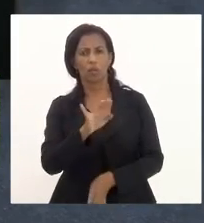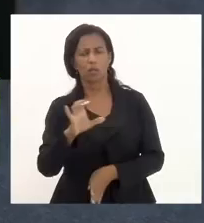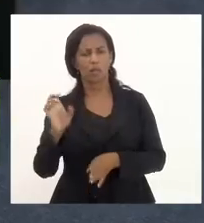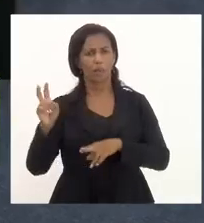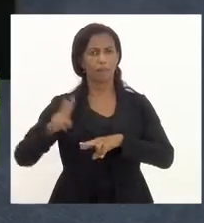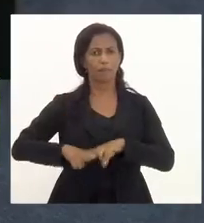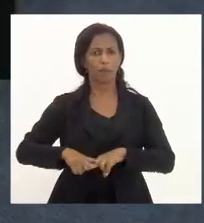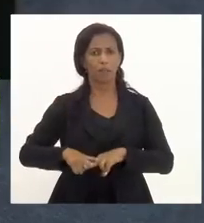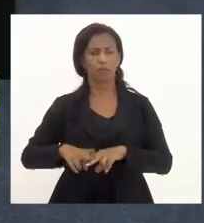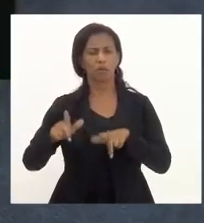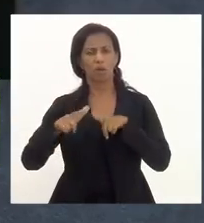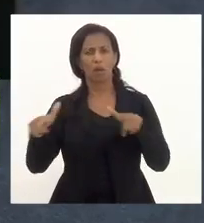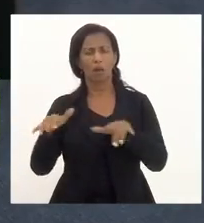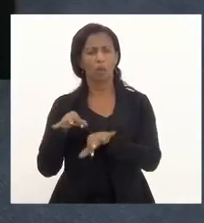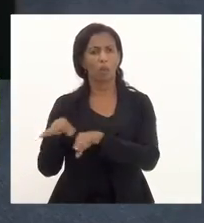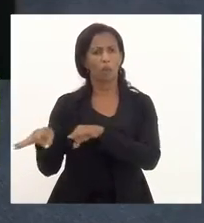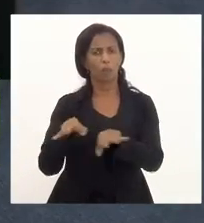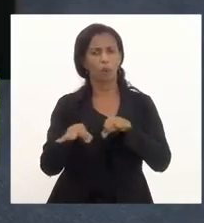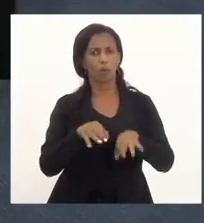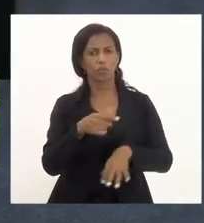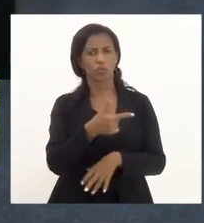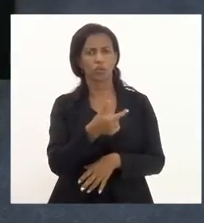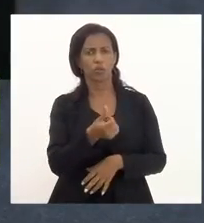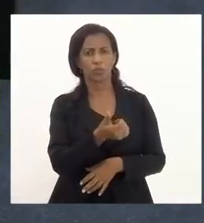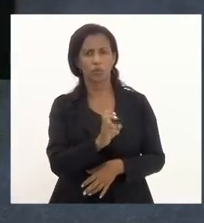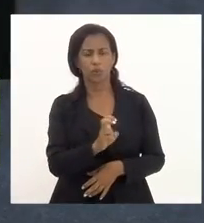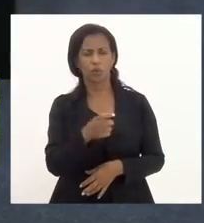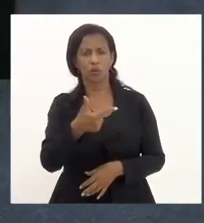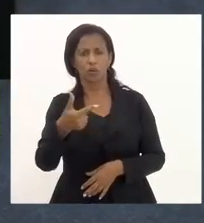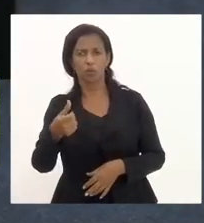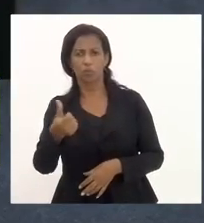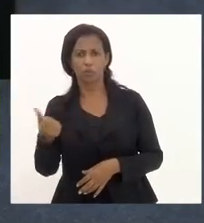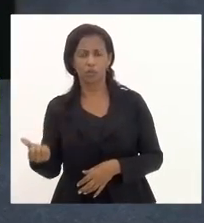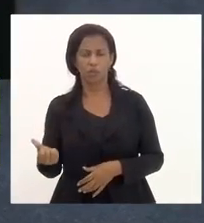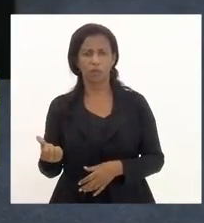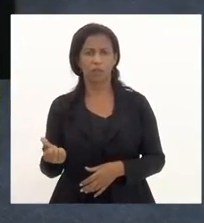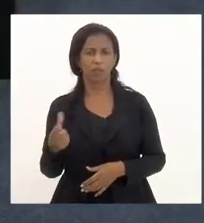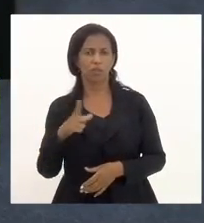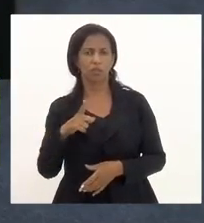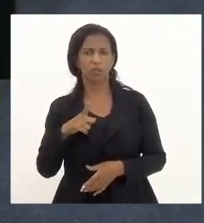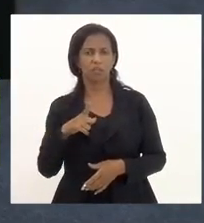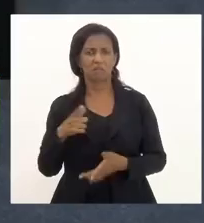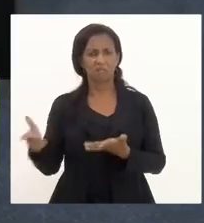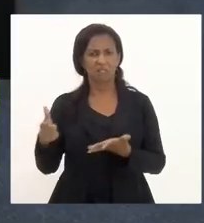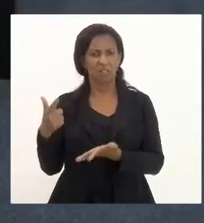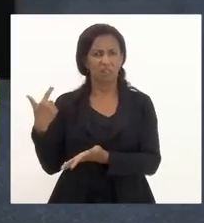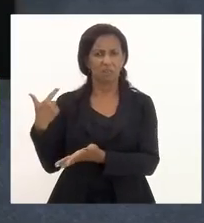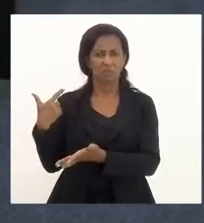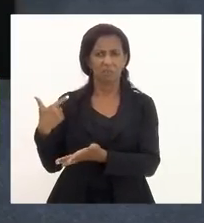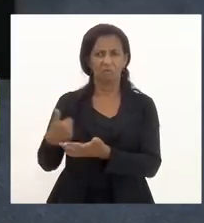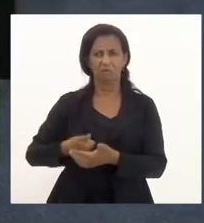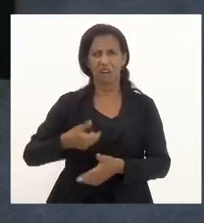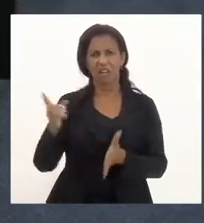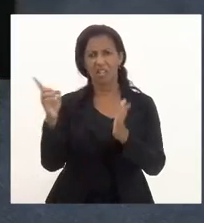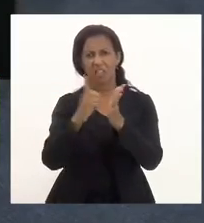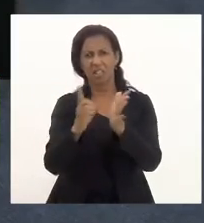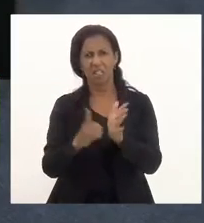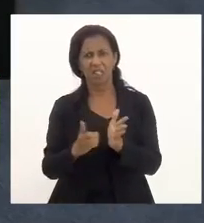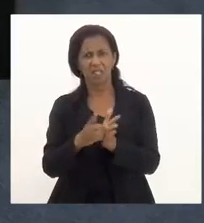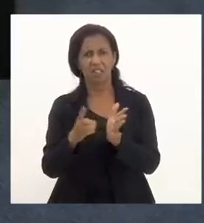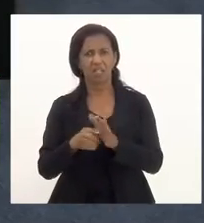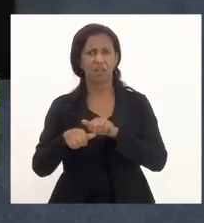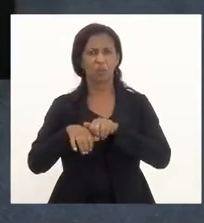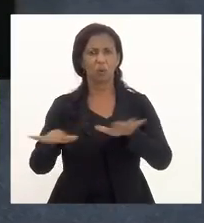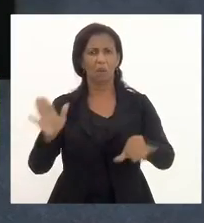TC é preso Grandes projetos no ciclo de 2005 a 2016 né Tem uma farra de da criatura que não alerj CPI